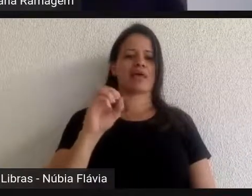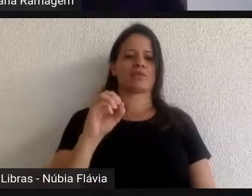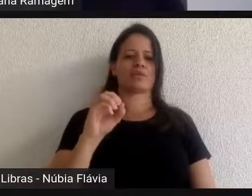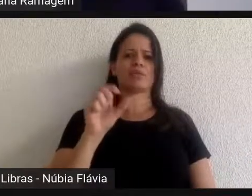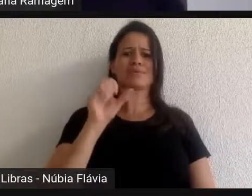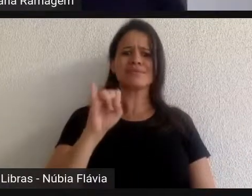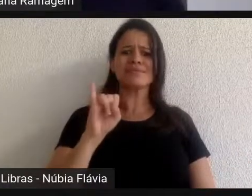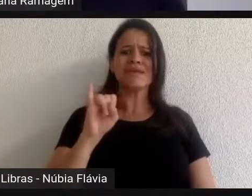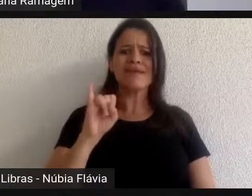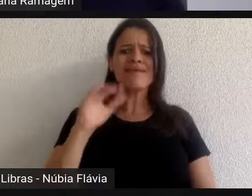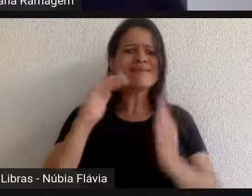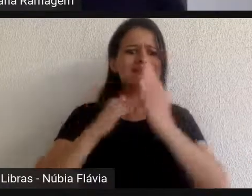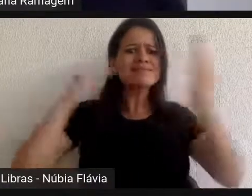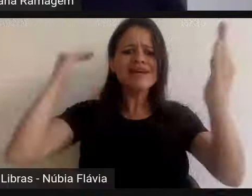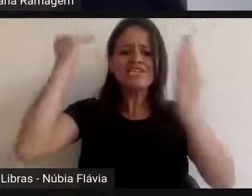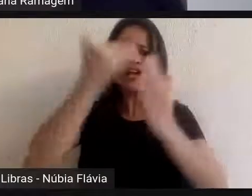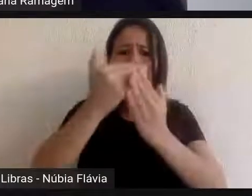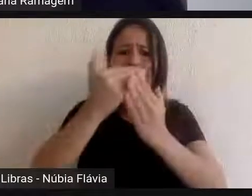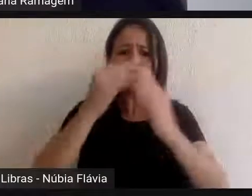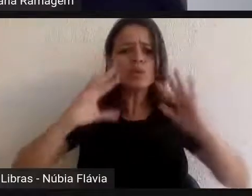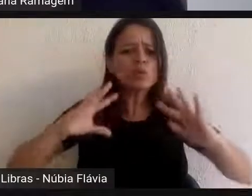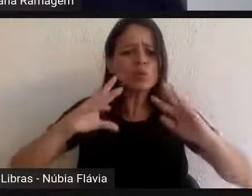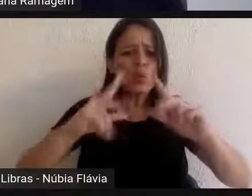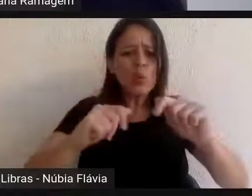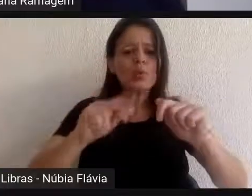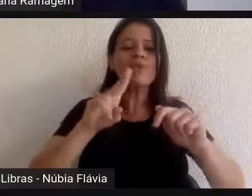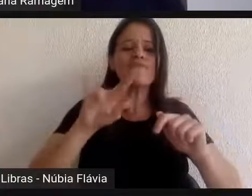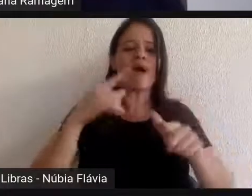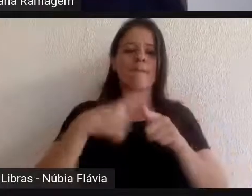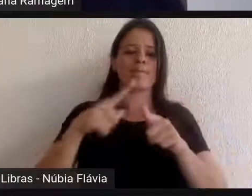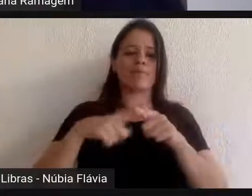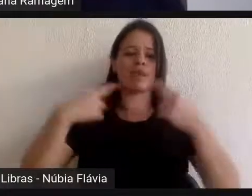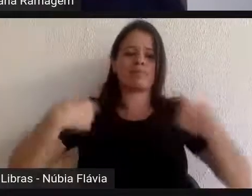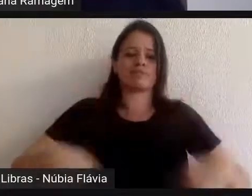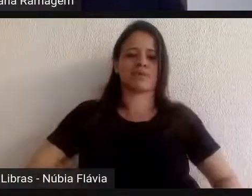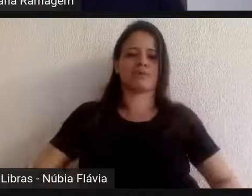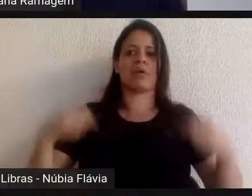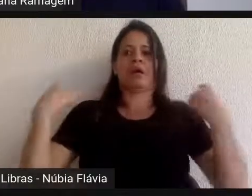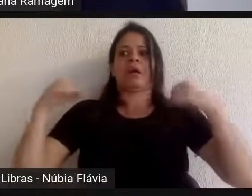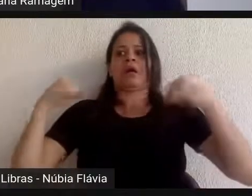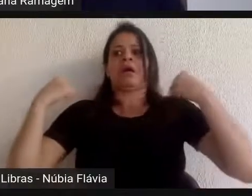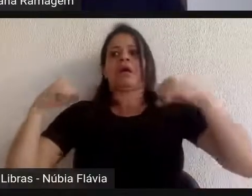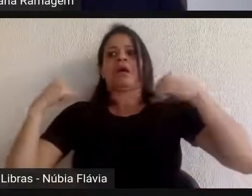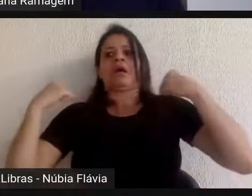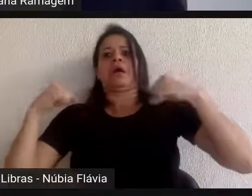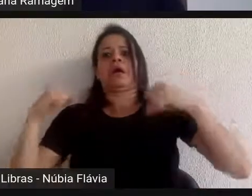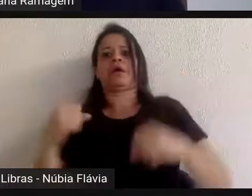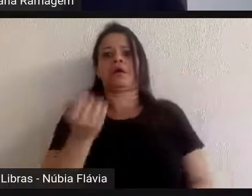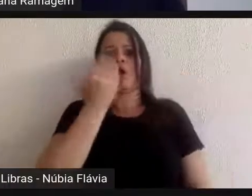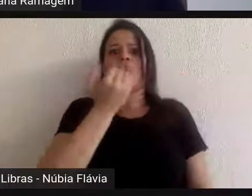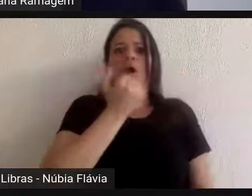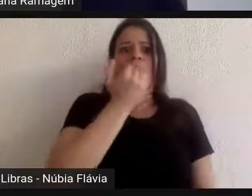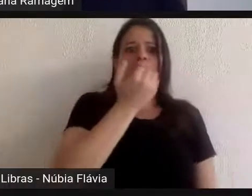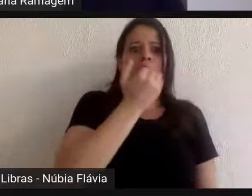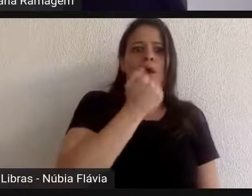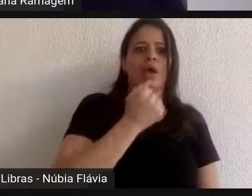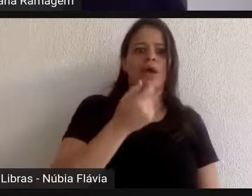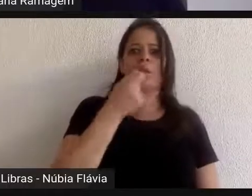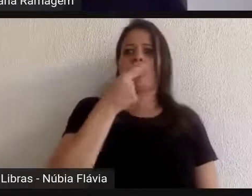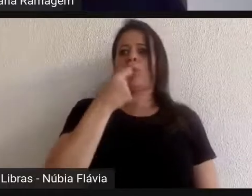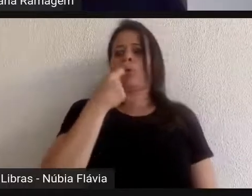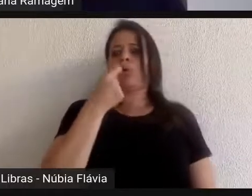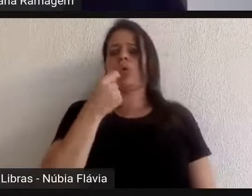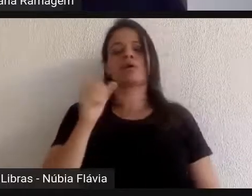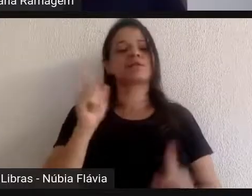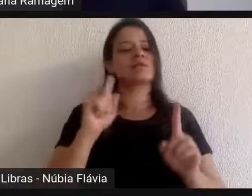trazer malefício. Isso é muito natural. Existem pessoas que perdem muito peso, existem pessoas que